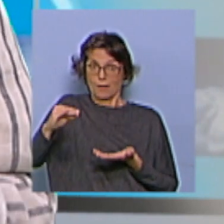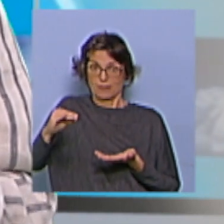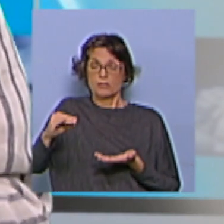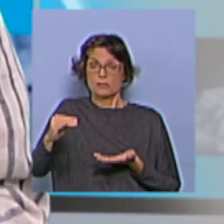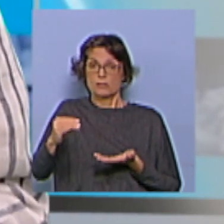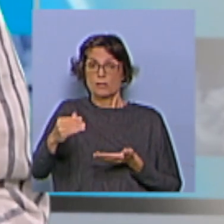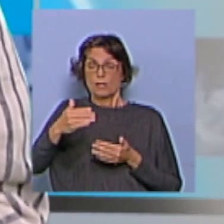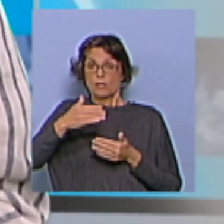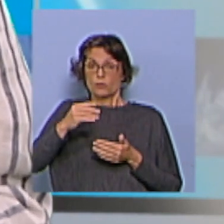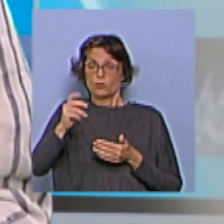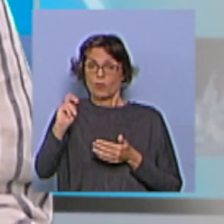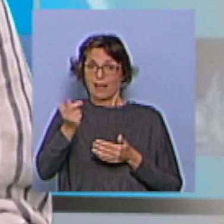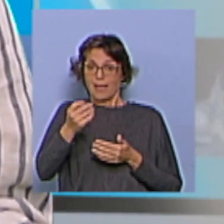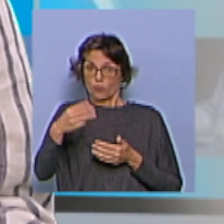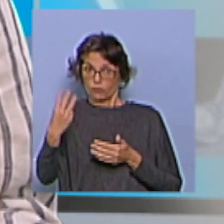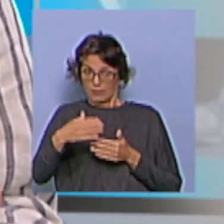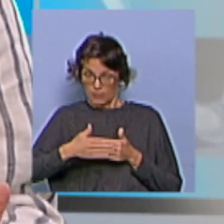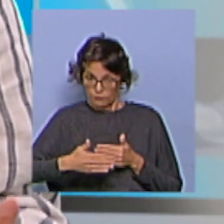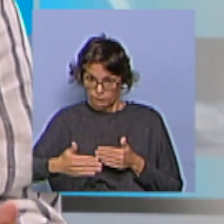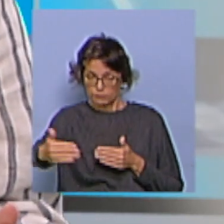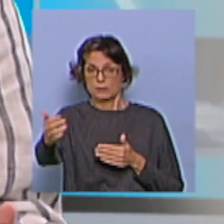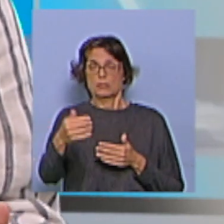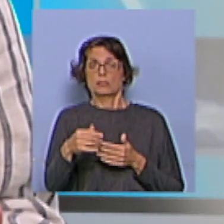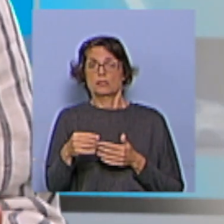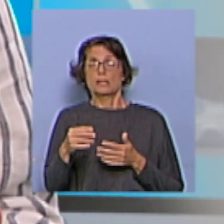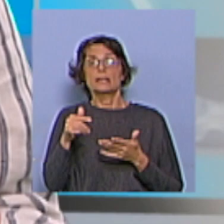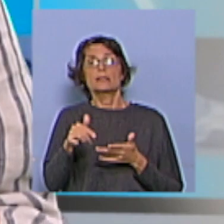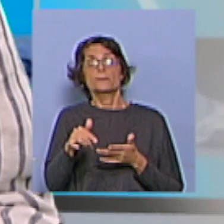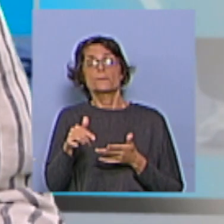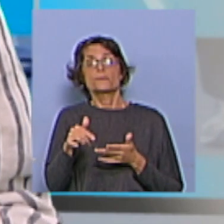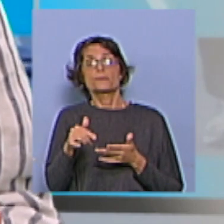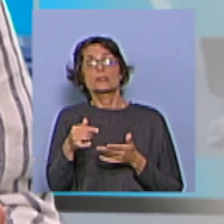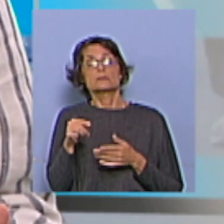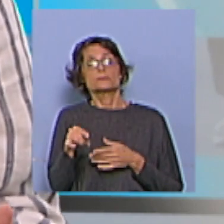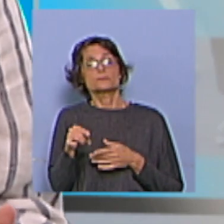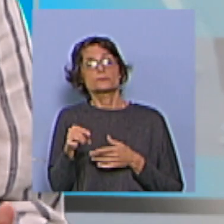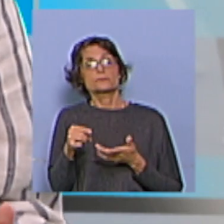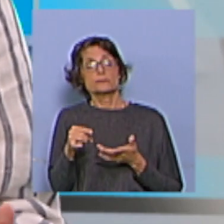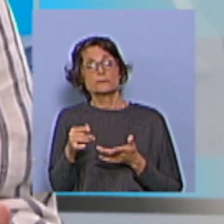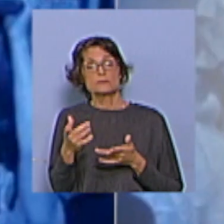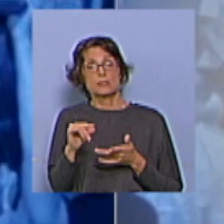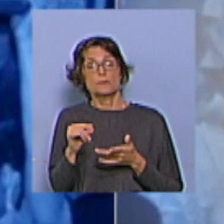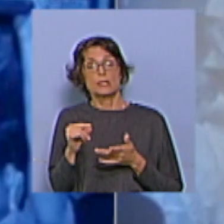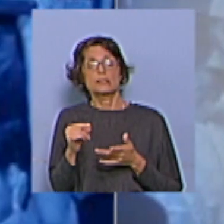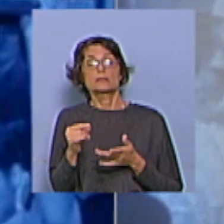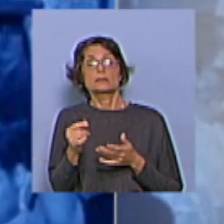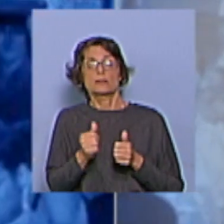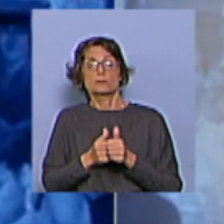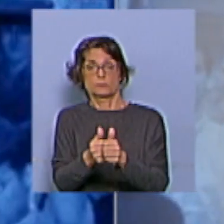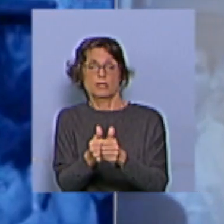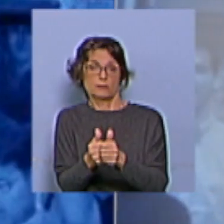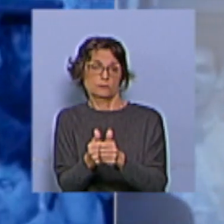3 anos, o que é muito dinheiro, embora isto seja subordinado àquilo que são os critérios globais de toda a Europa. Por